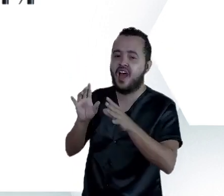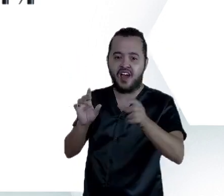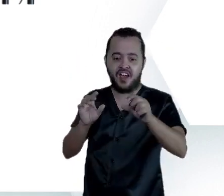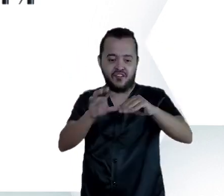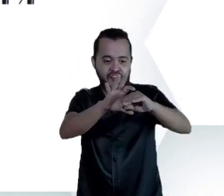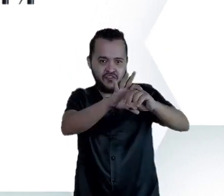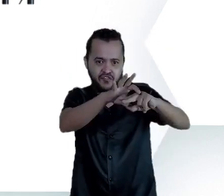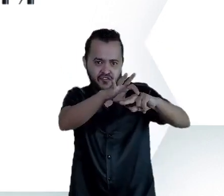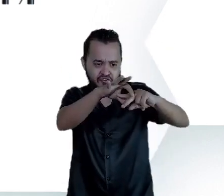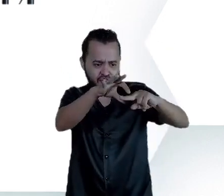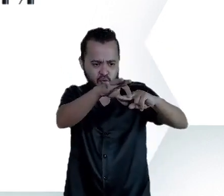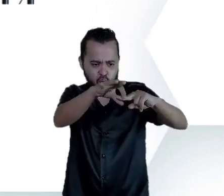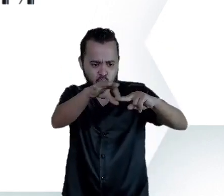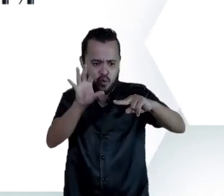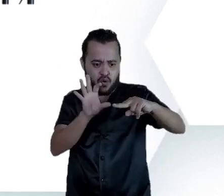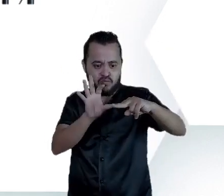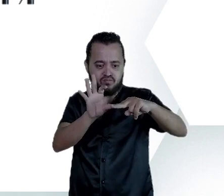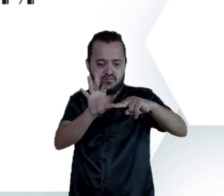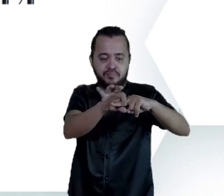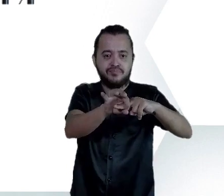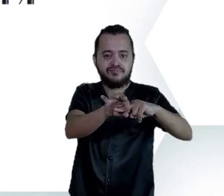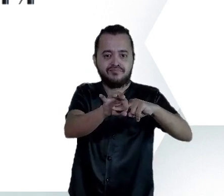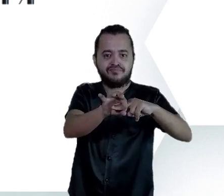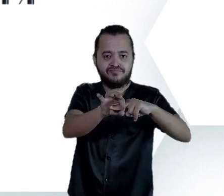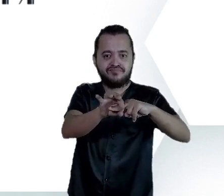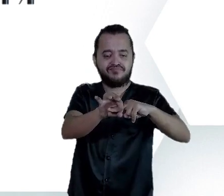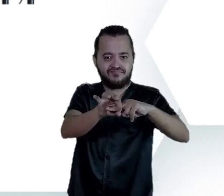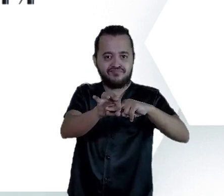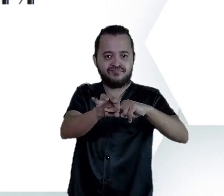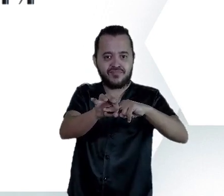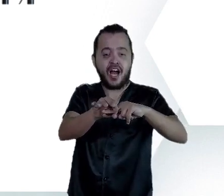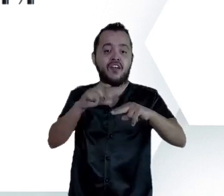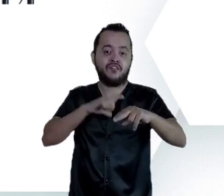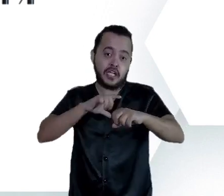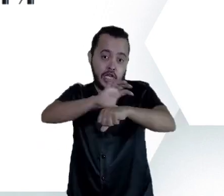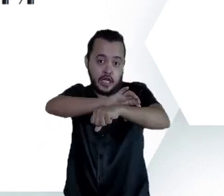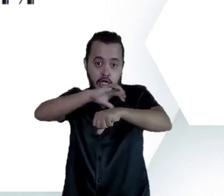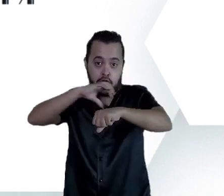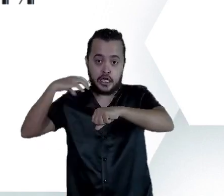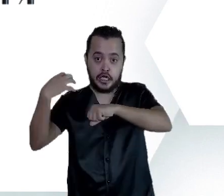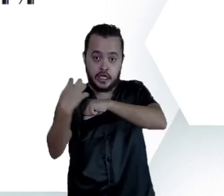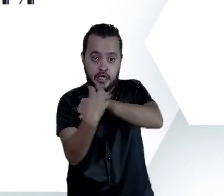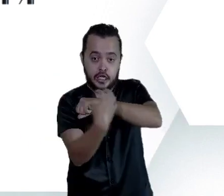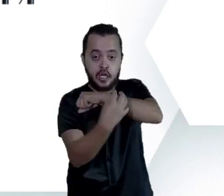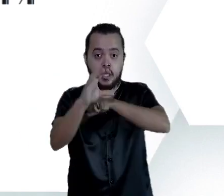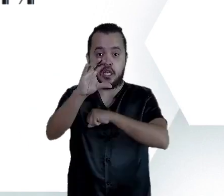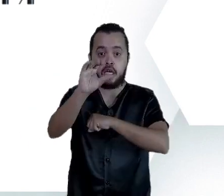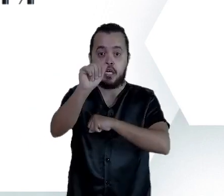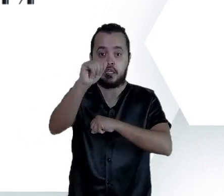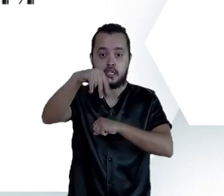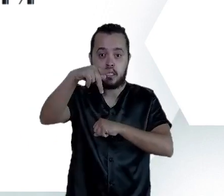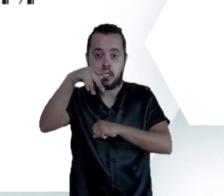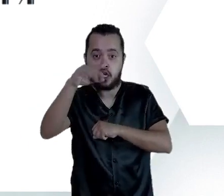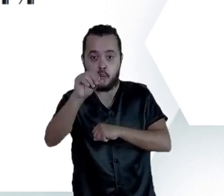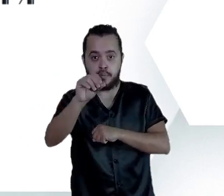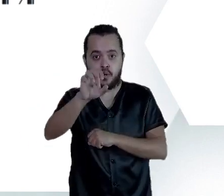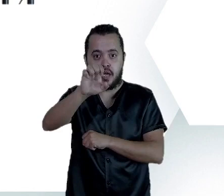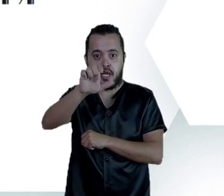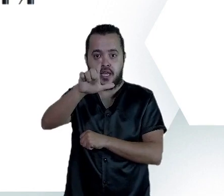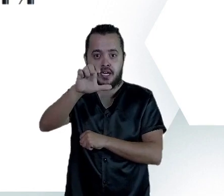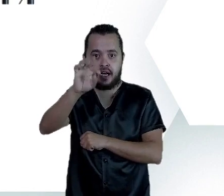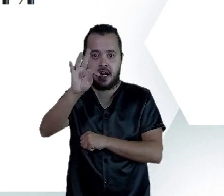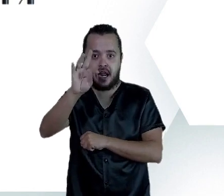na fiação dessa forma e ele vai estar através do campo eletromagnético produzido por